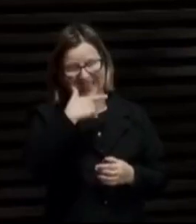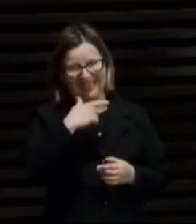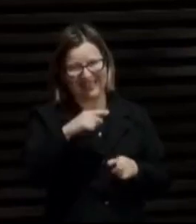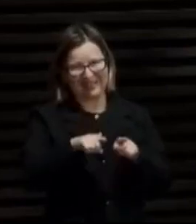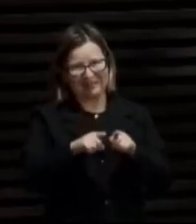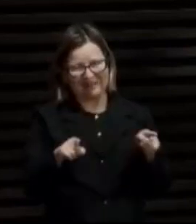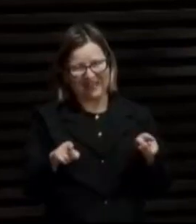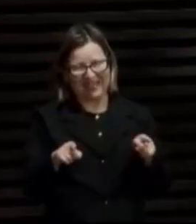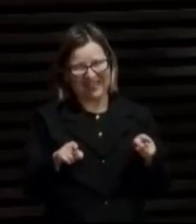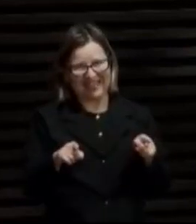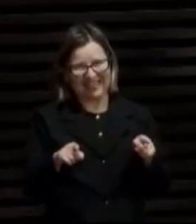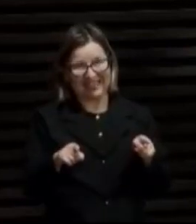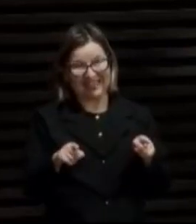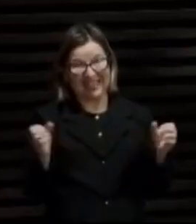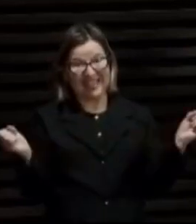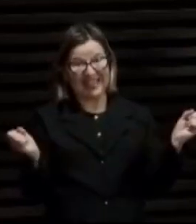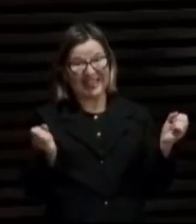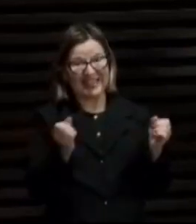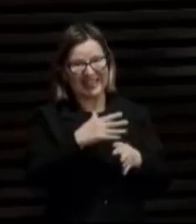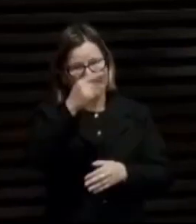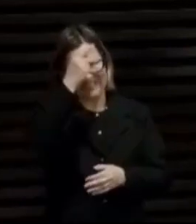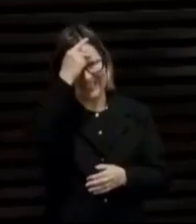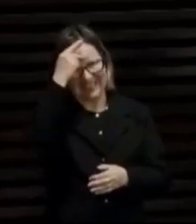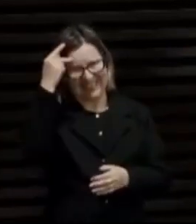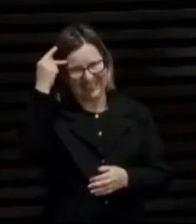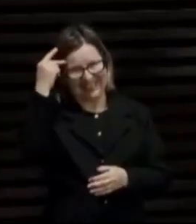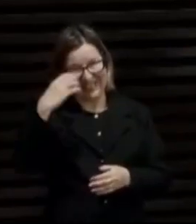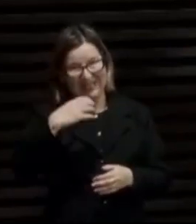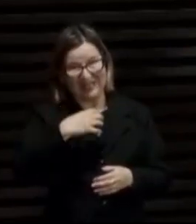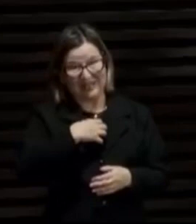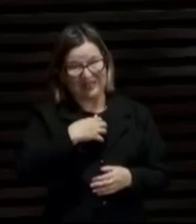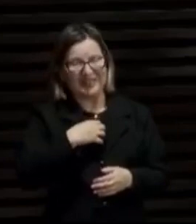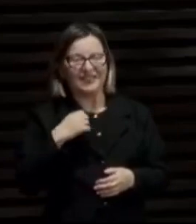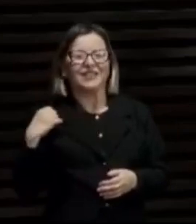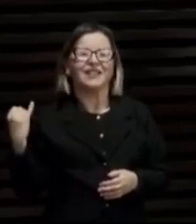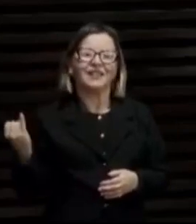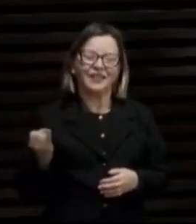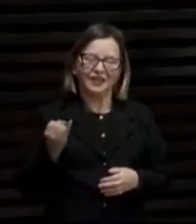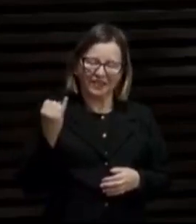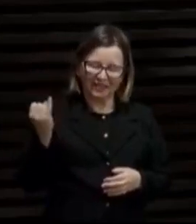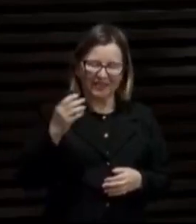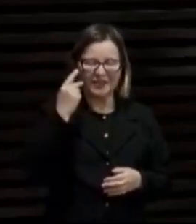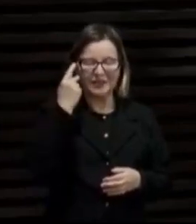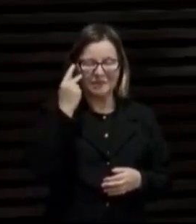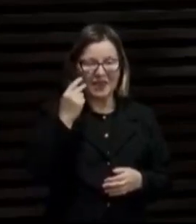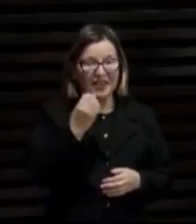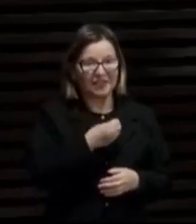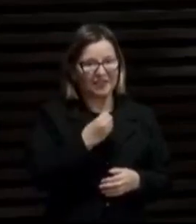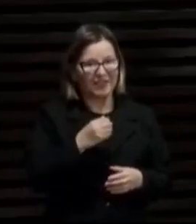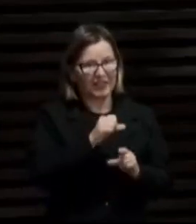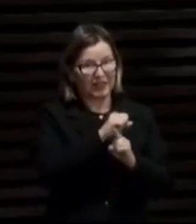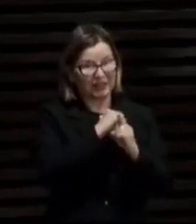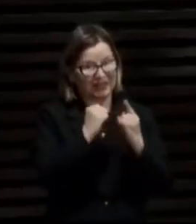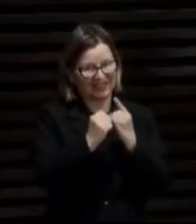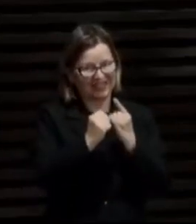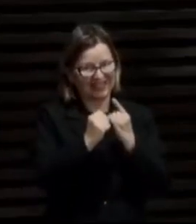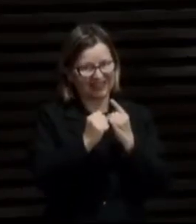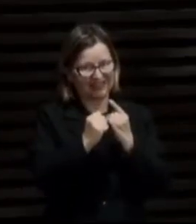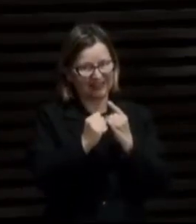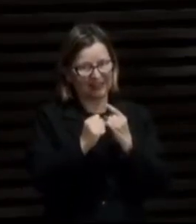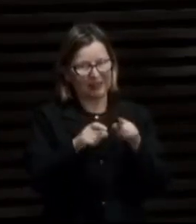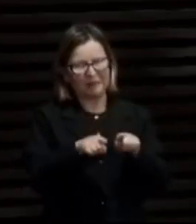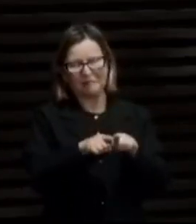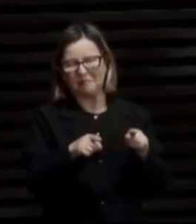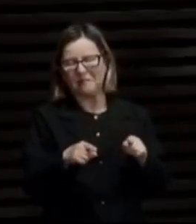uma nova criatura. O comportamento é importante para viver em sociedade, mas por melhor que